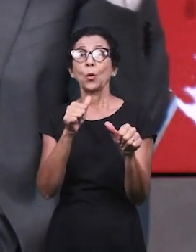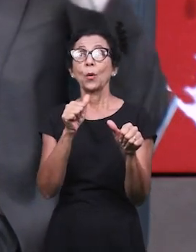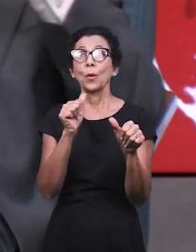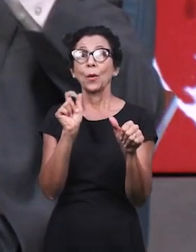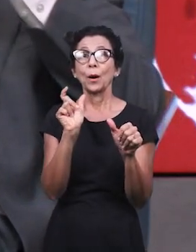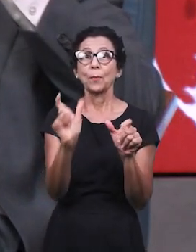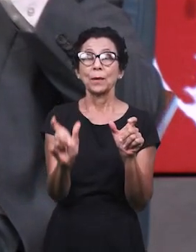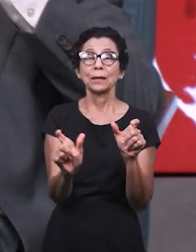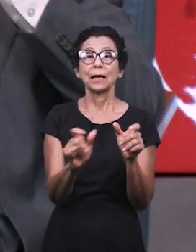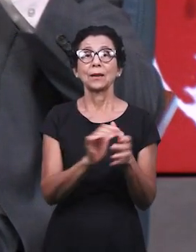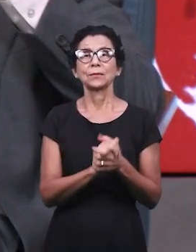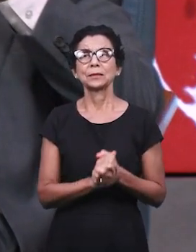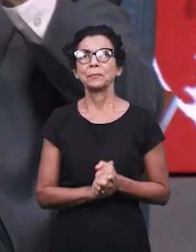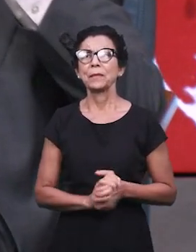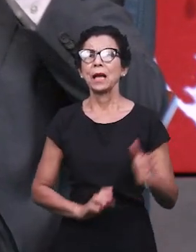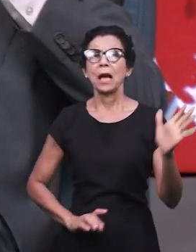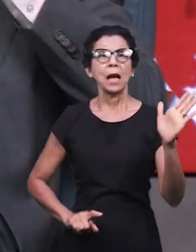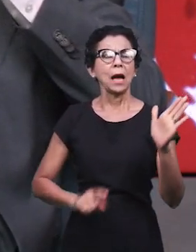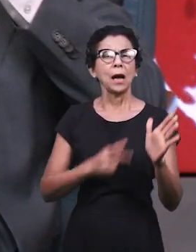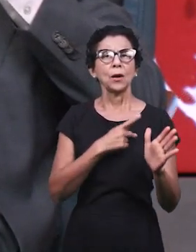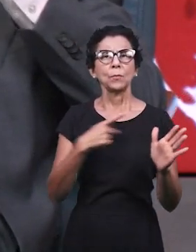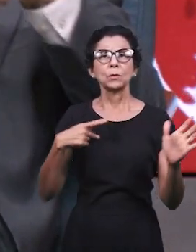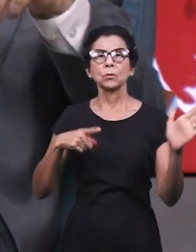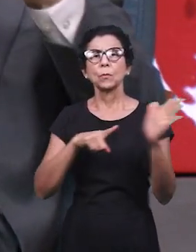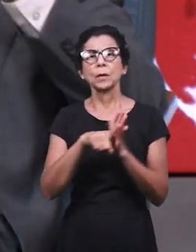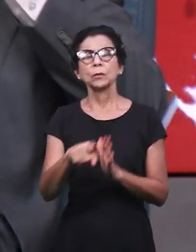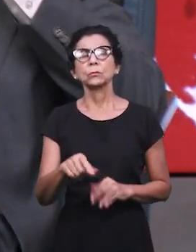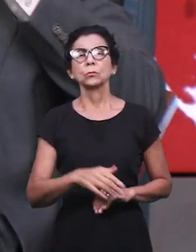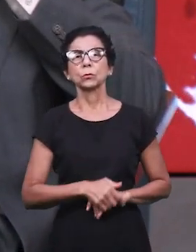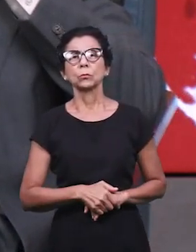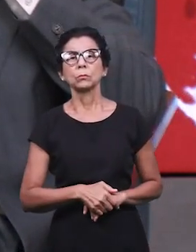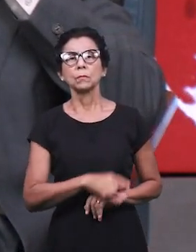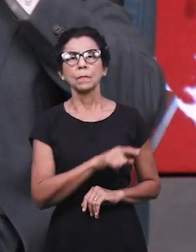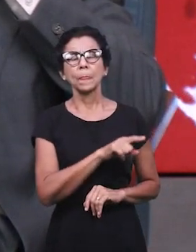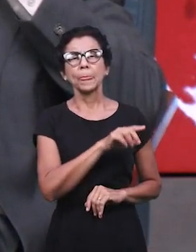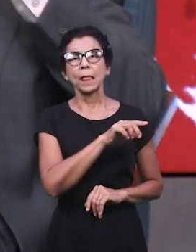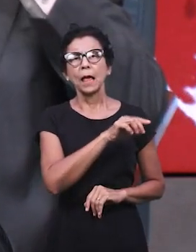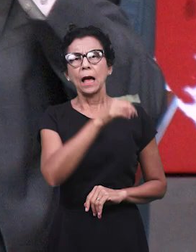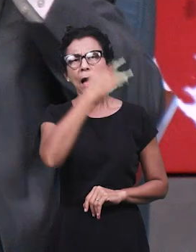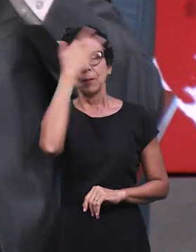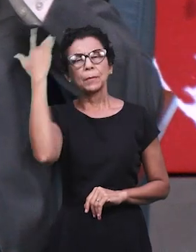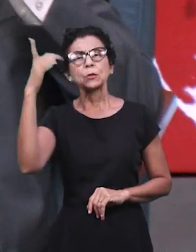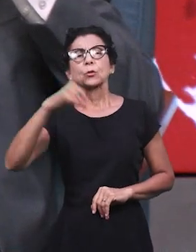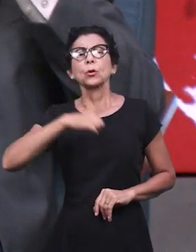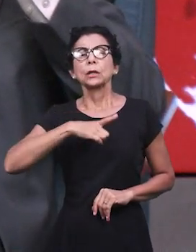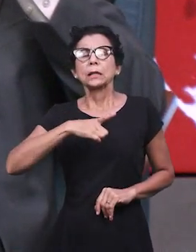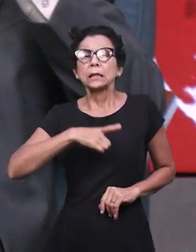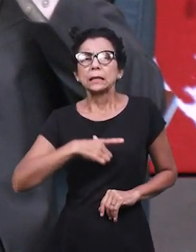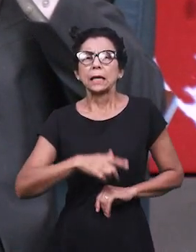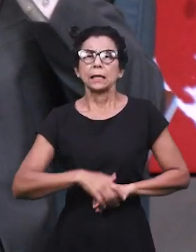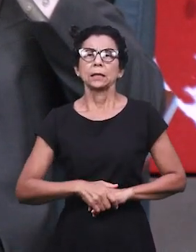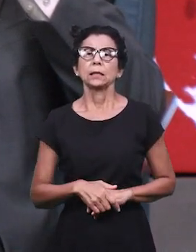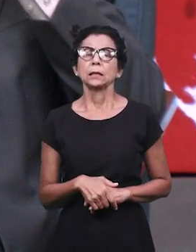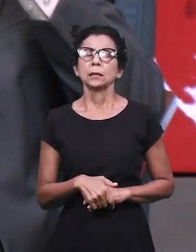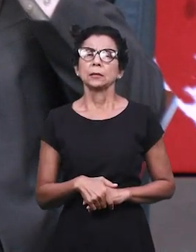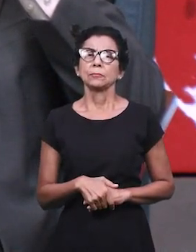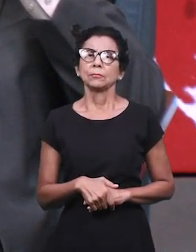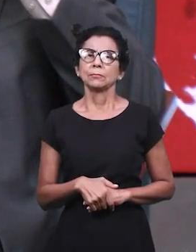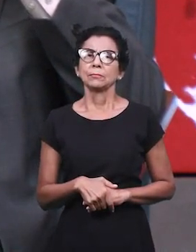resolvida, vêm à frente. Todos aqueles professores vieram à frente chorando. Eu me lembro que um português estava do meu